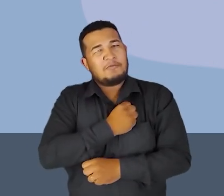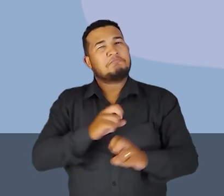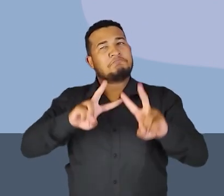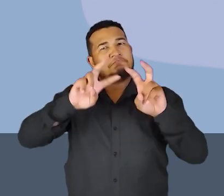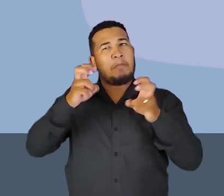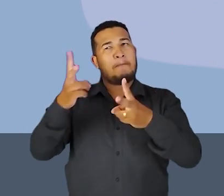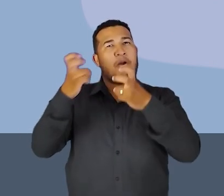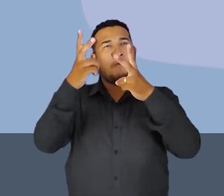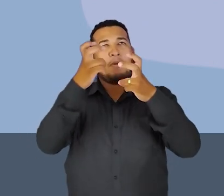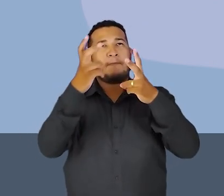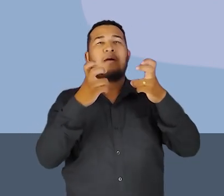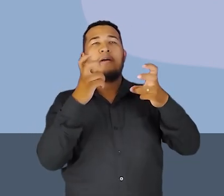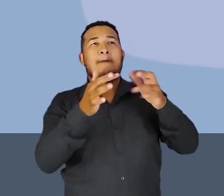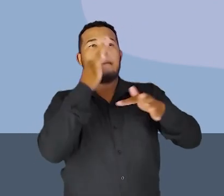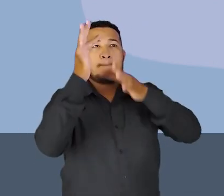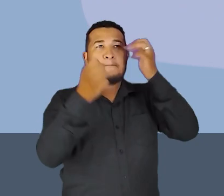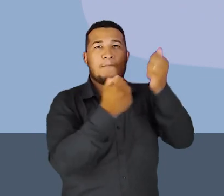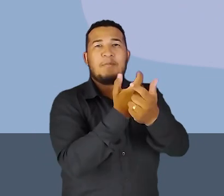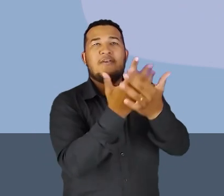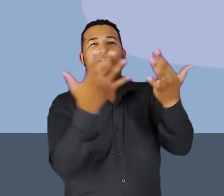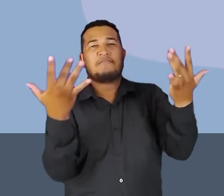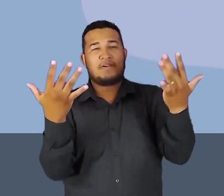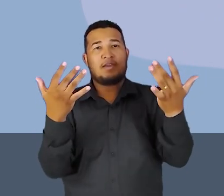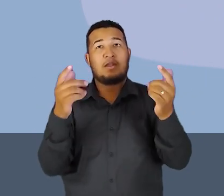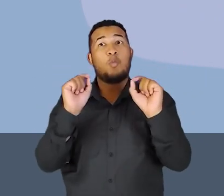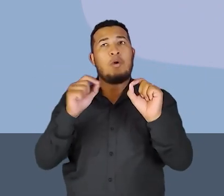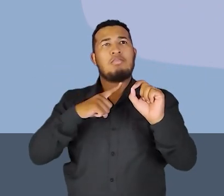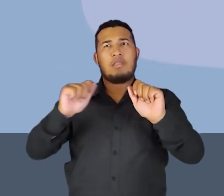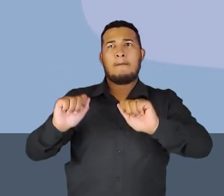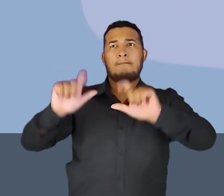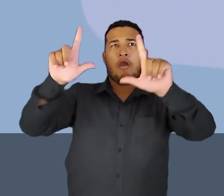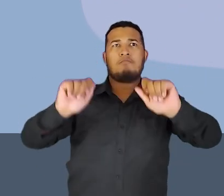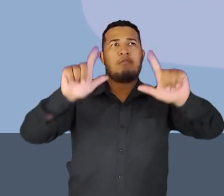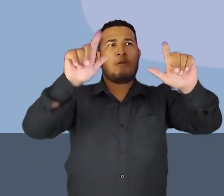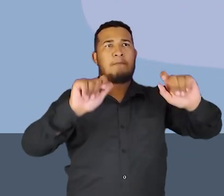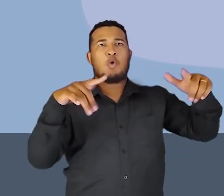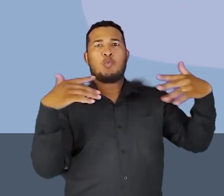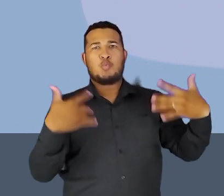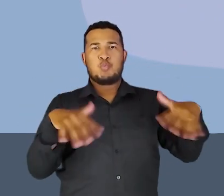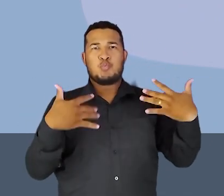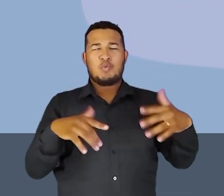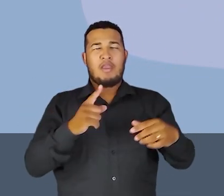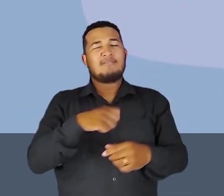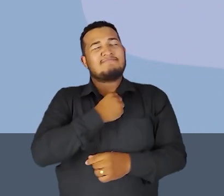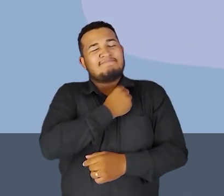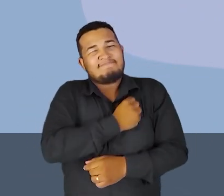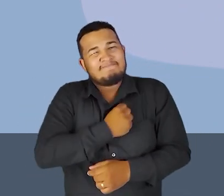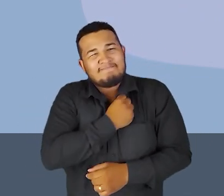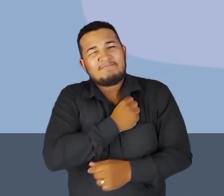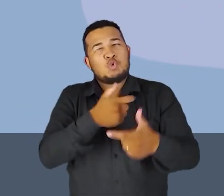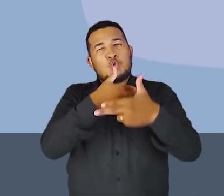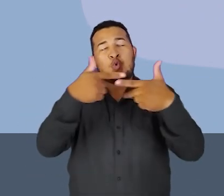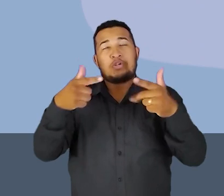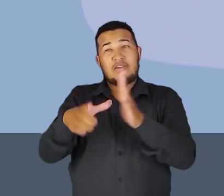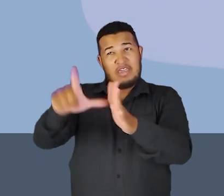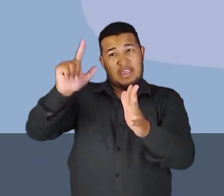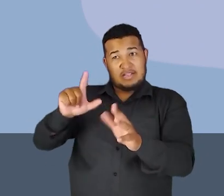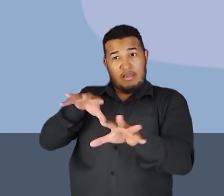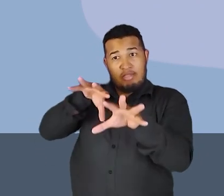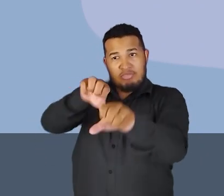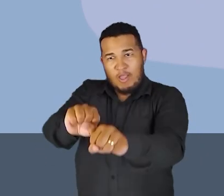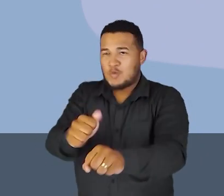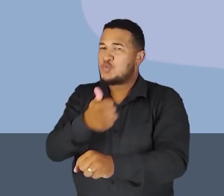ignotas primaveras, é a saudade de quadros incriados, é a saudade de coisas nunca